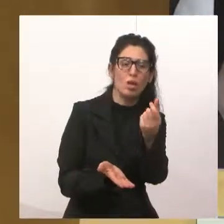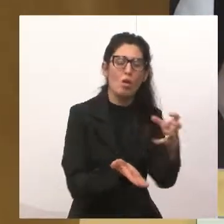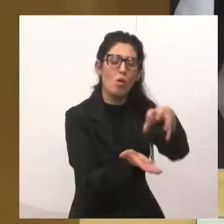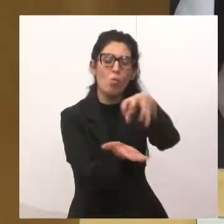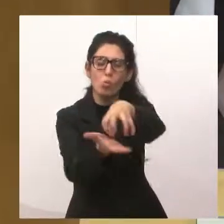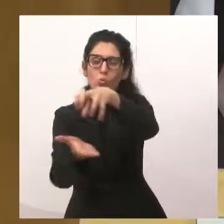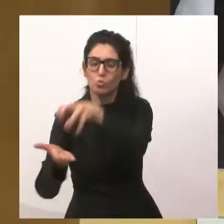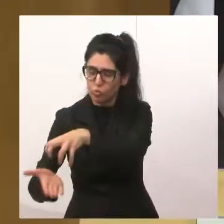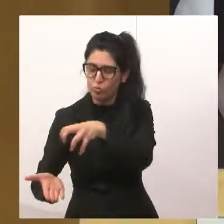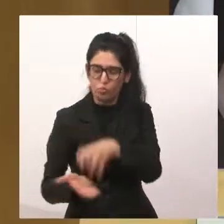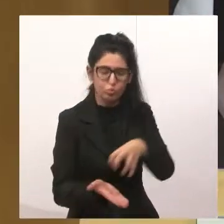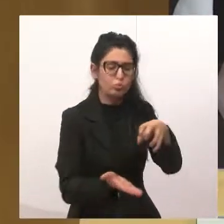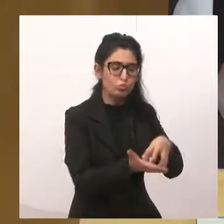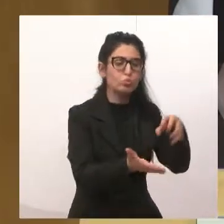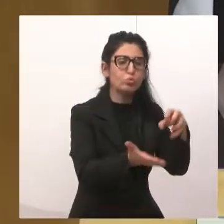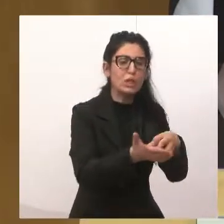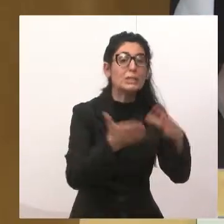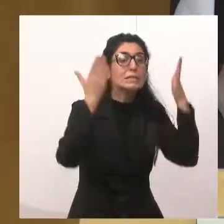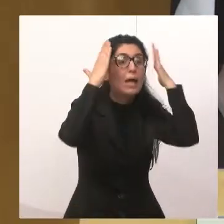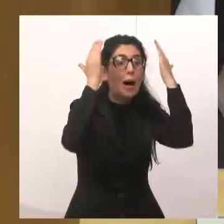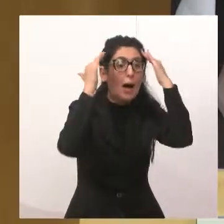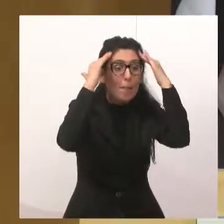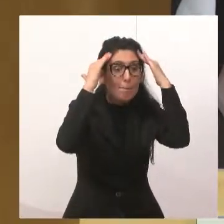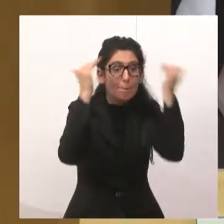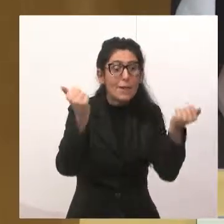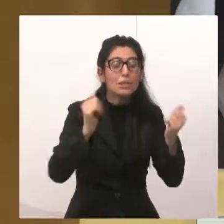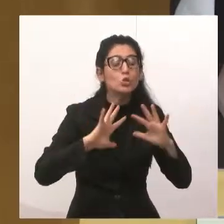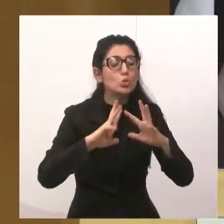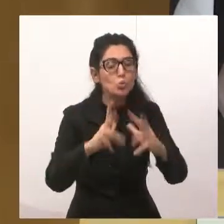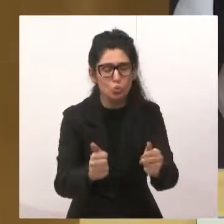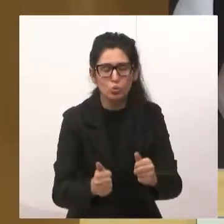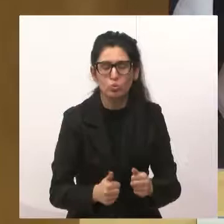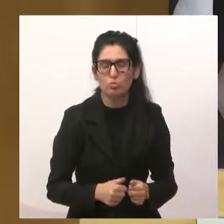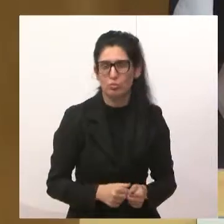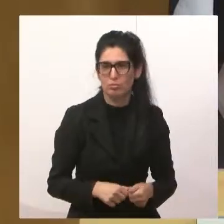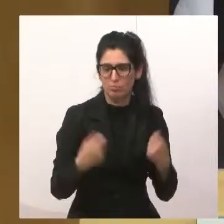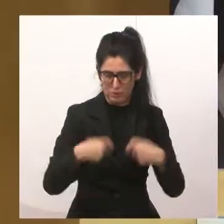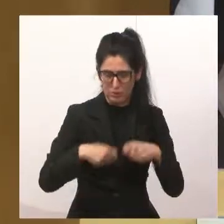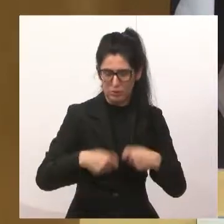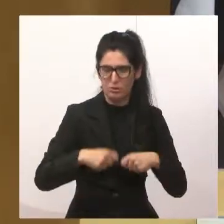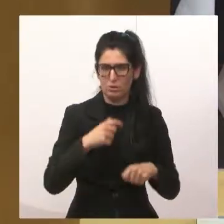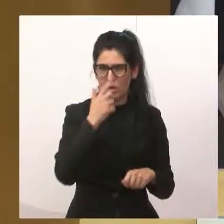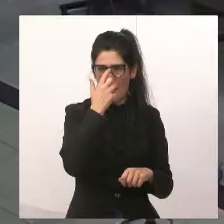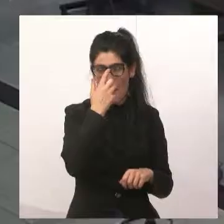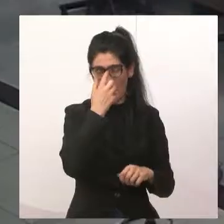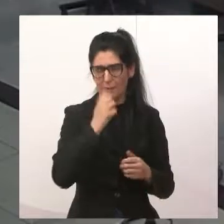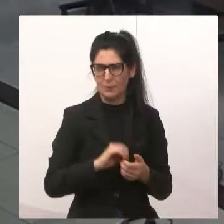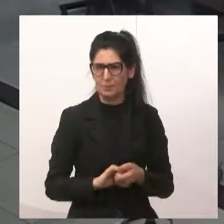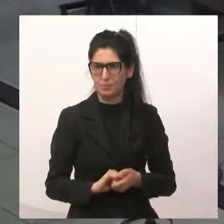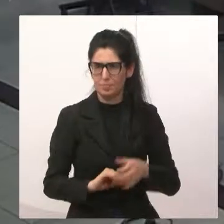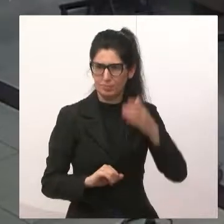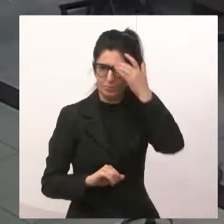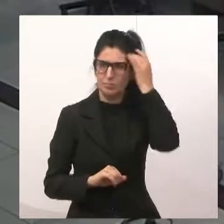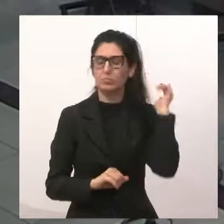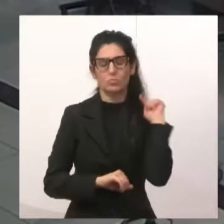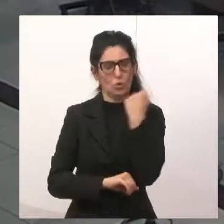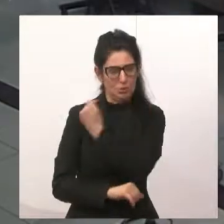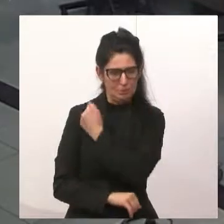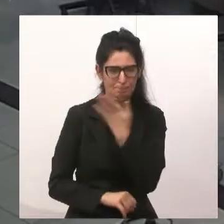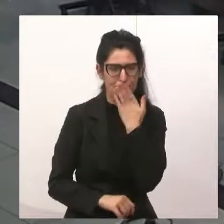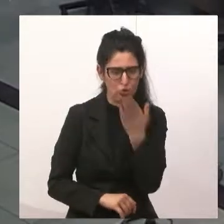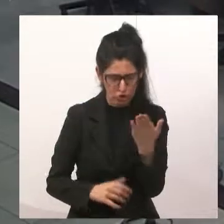foi de fazer esses apontamentos do orçamento. Pois não, vereadora Márcia? Vereador, assim, da parte, a gente até fez um